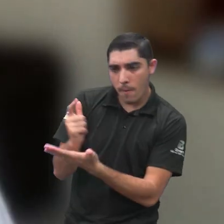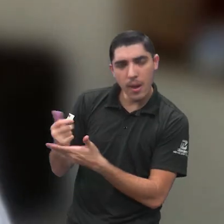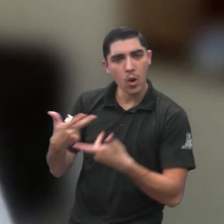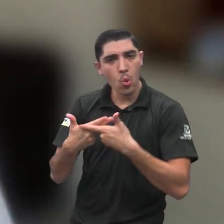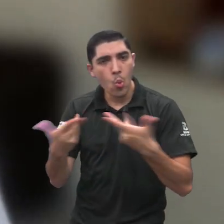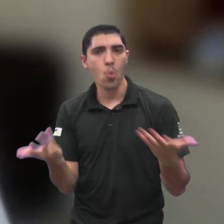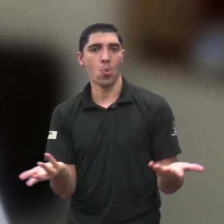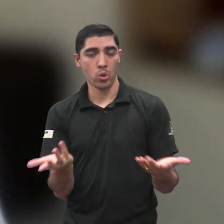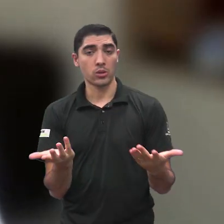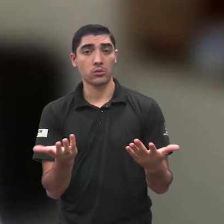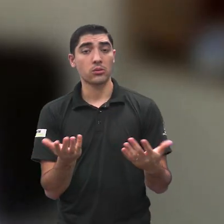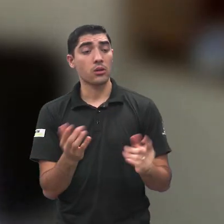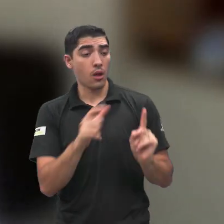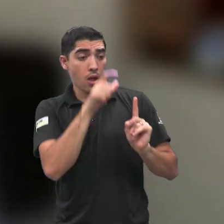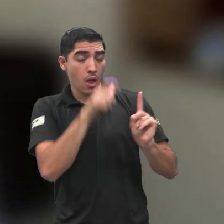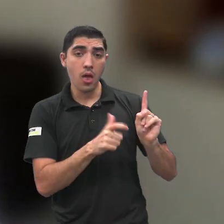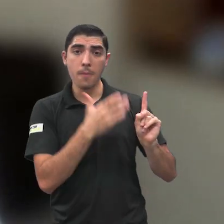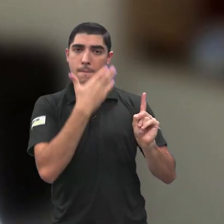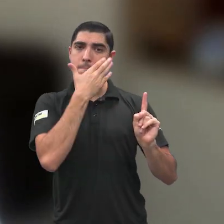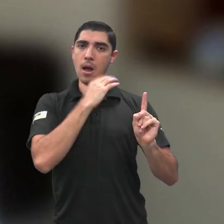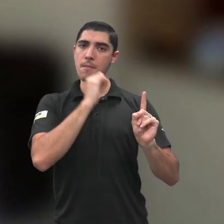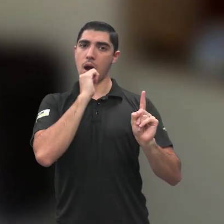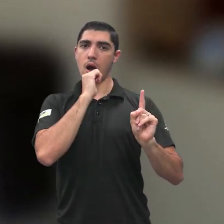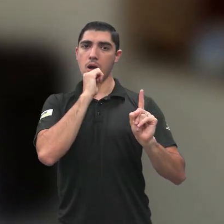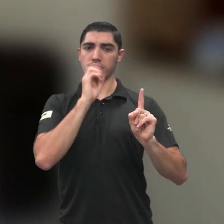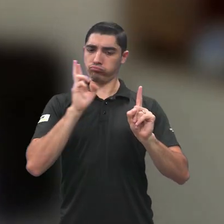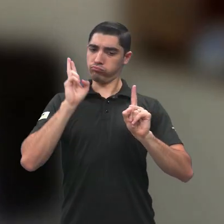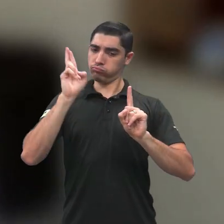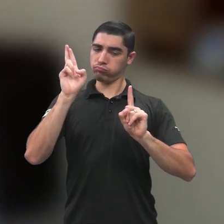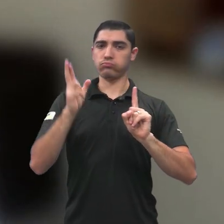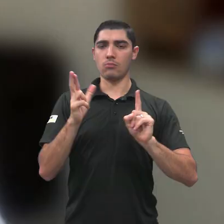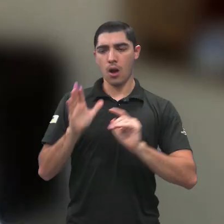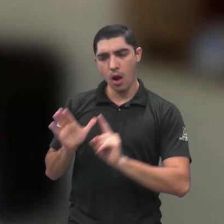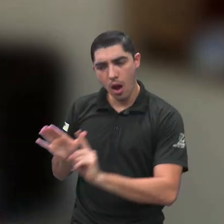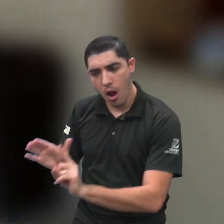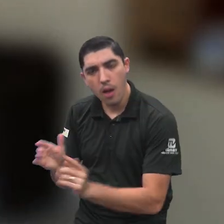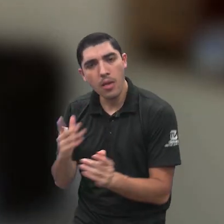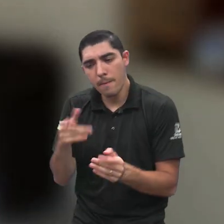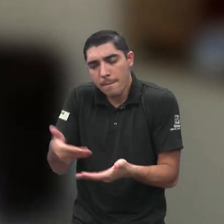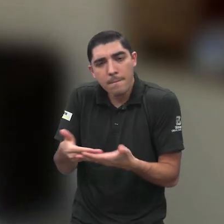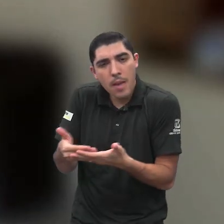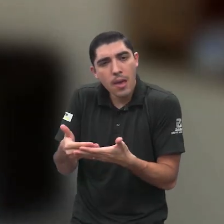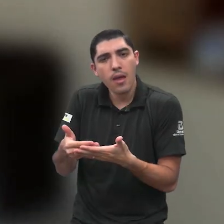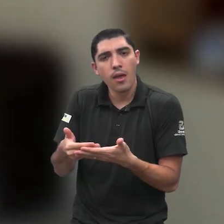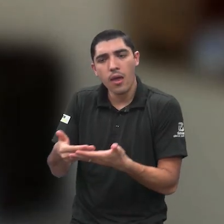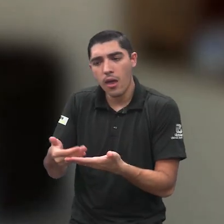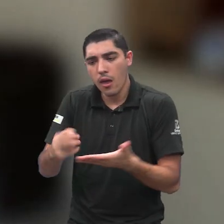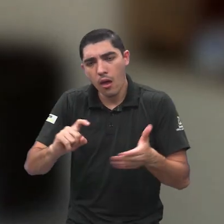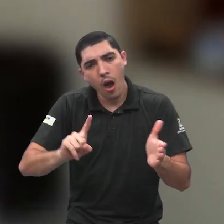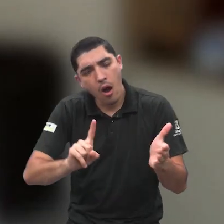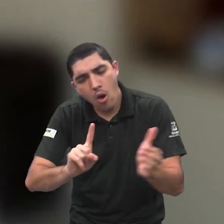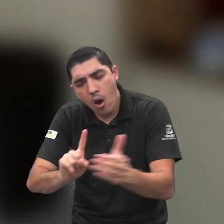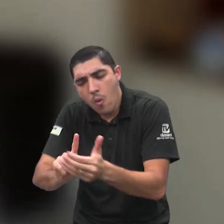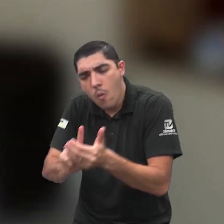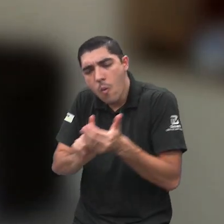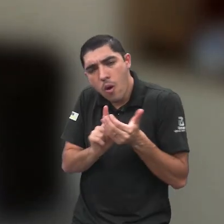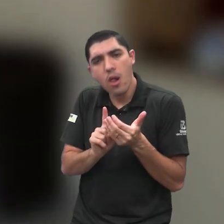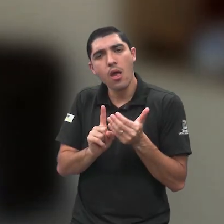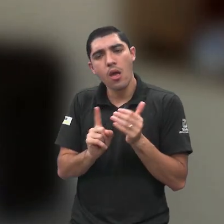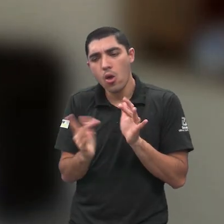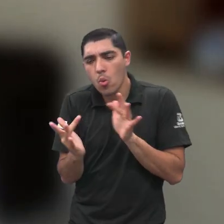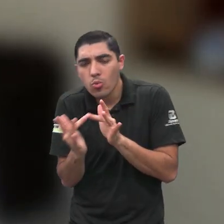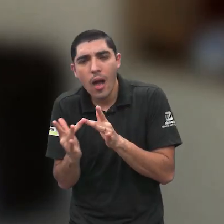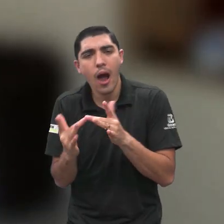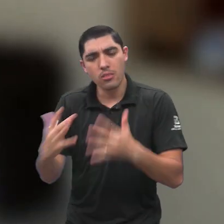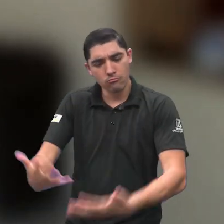como pessoa, mas como uma figura paterna, acolhedora, para dar esse toque físico, emocional, pegar no